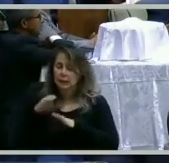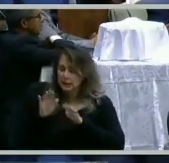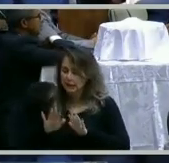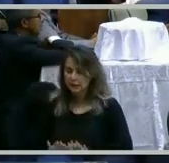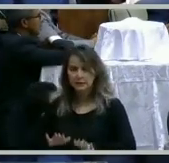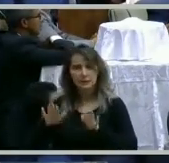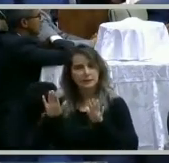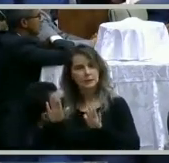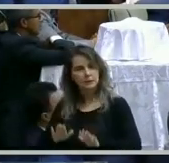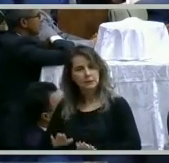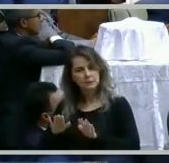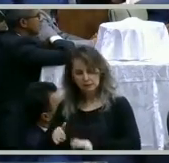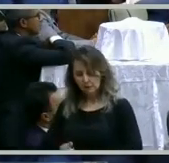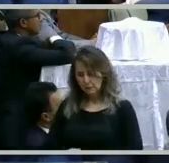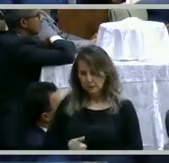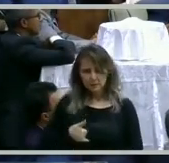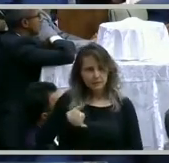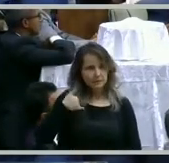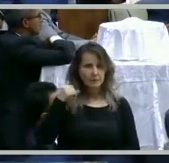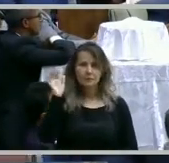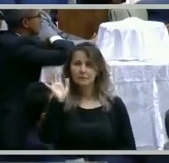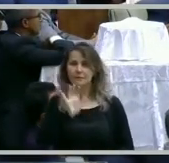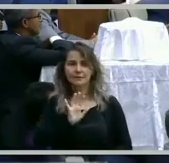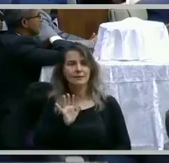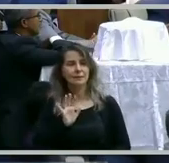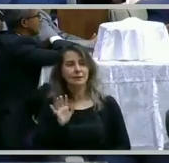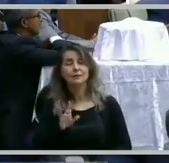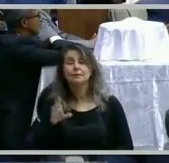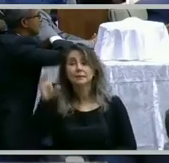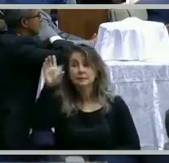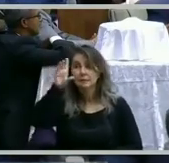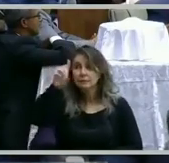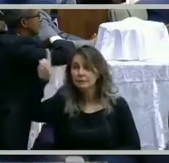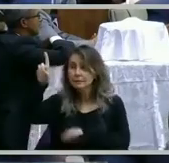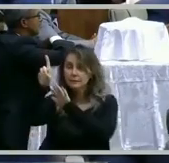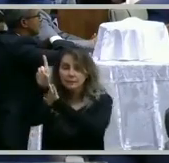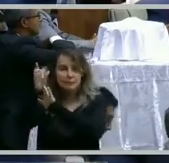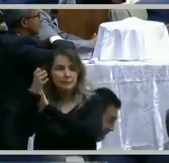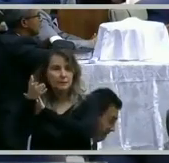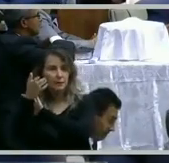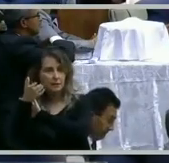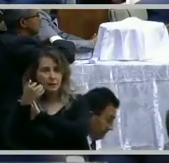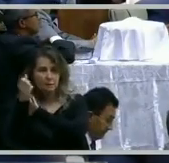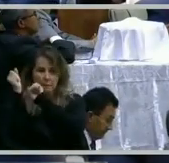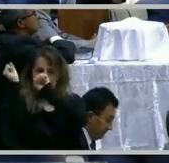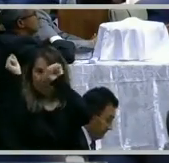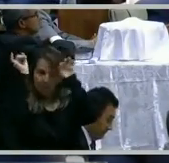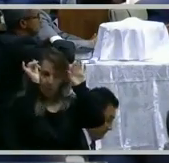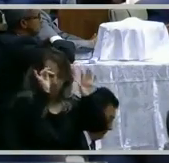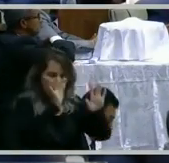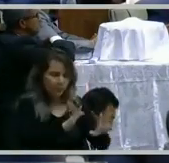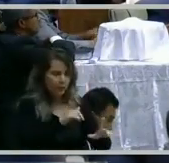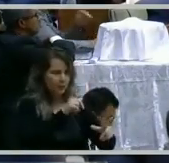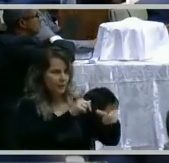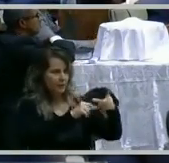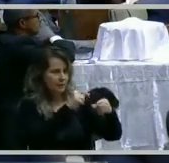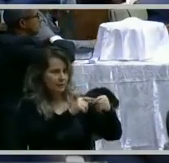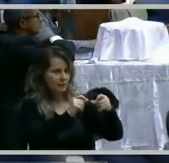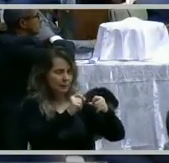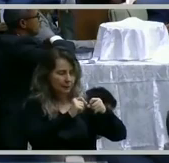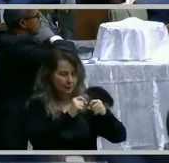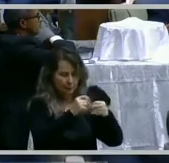Deus quiser fazer crescer essa estrela, no tempo vai crescer. Mas se você quiser, ô